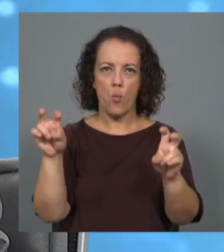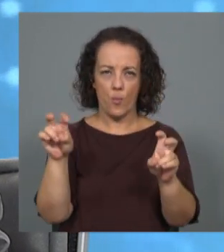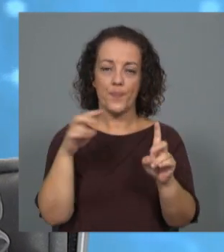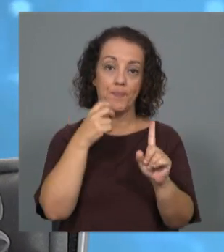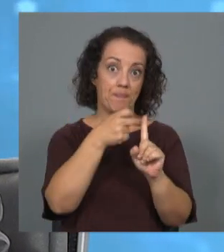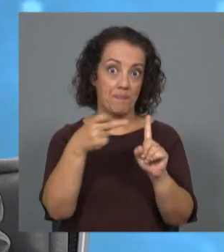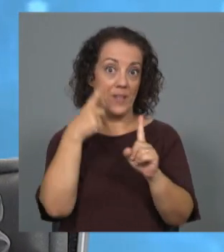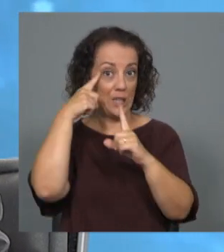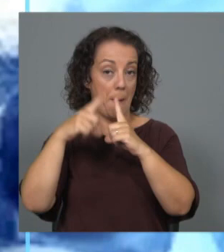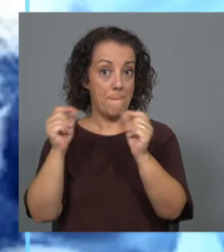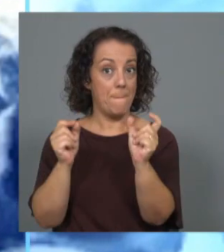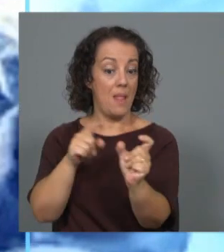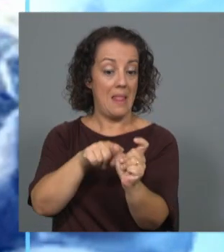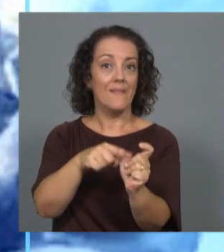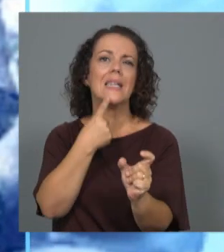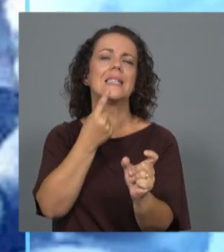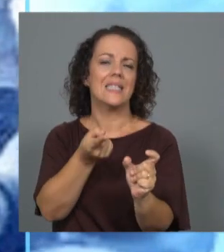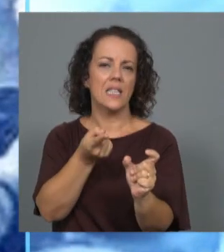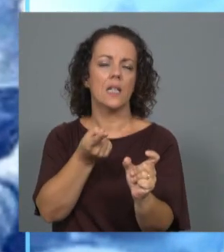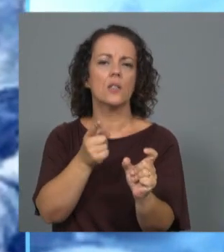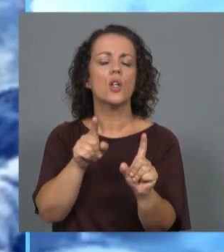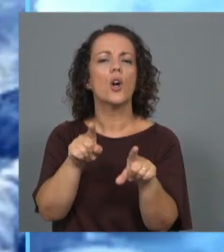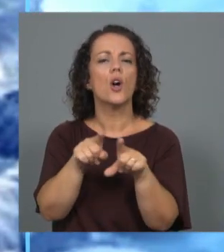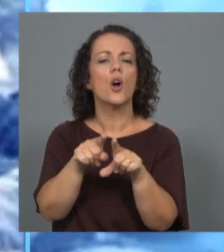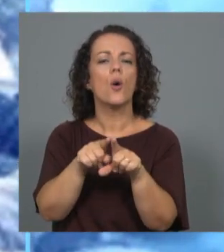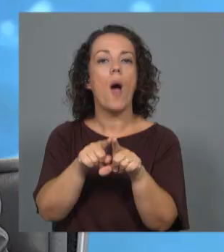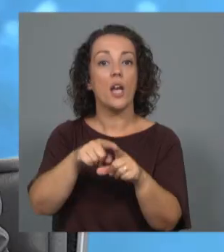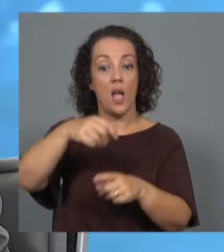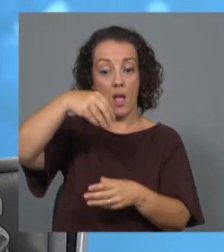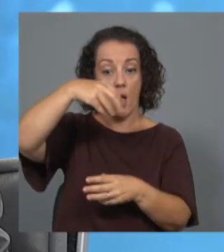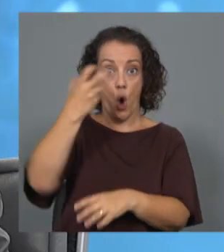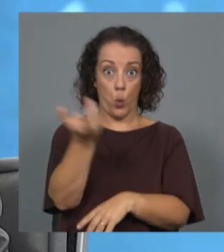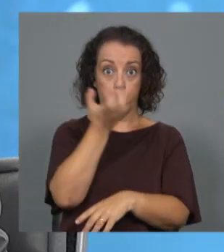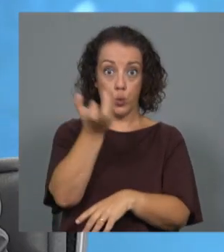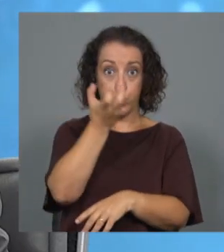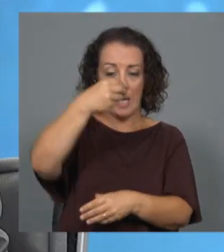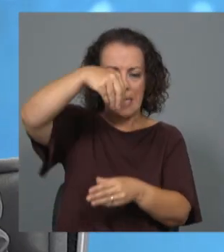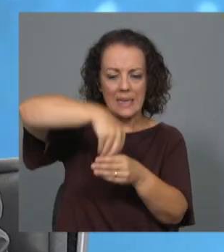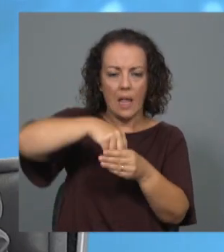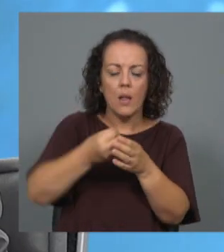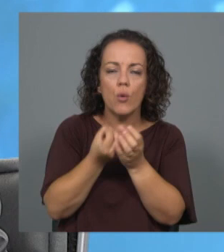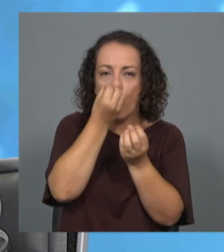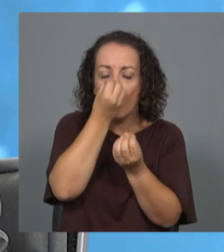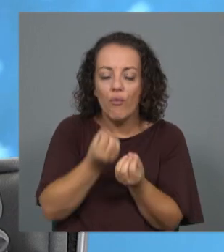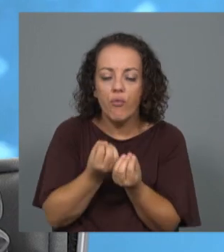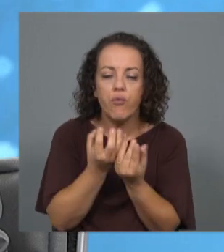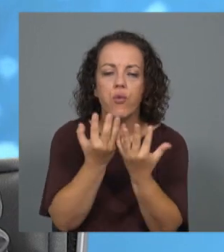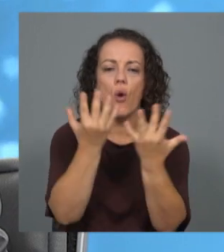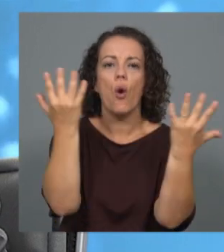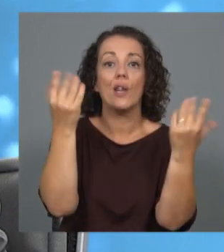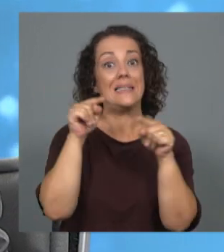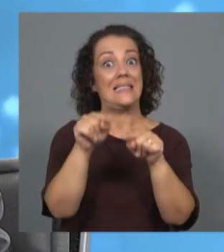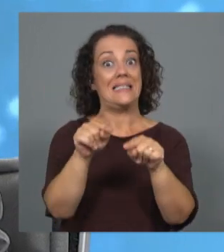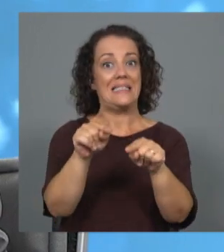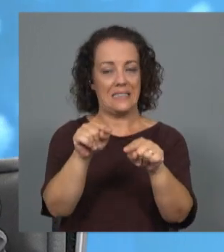kaika, que significa florescer dentro da cultura. Este florescer dentro da cultura é precisamente o processo